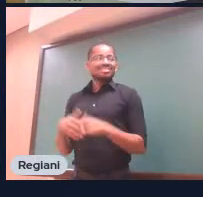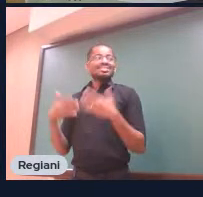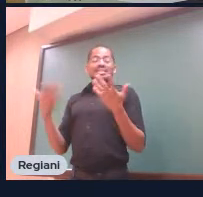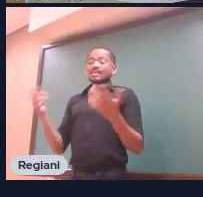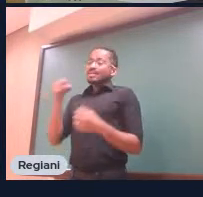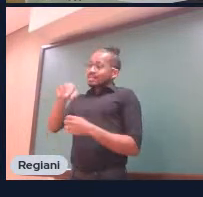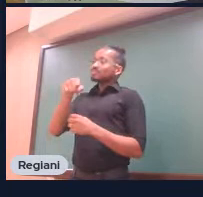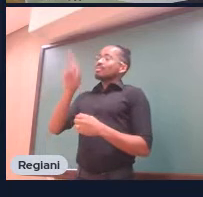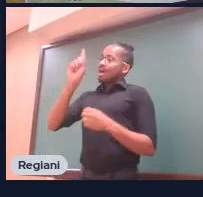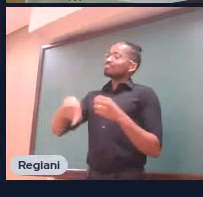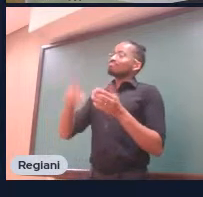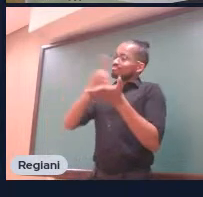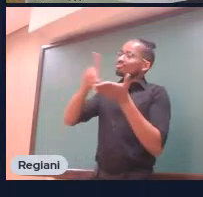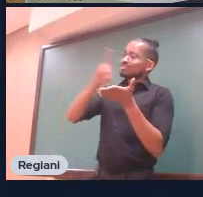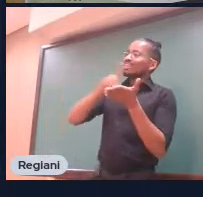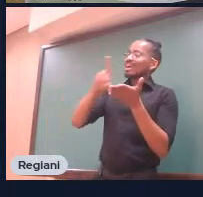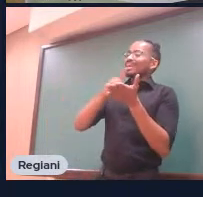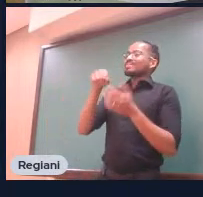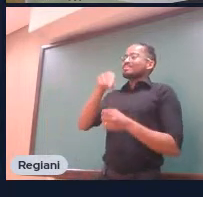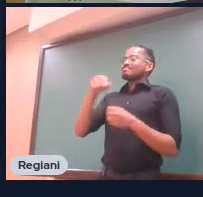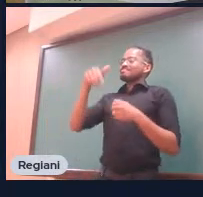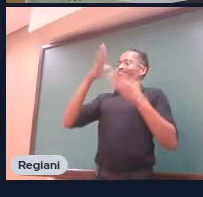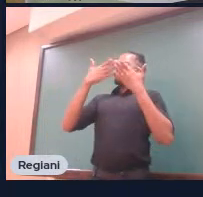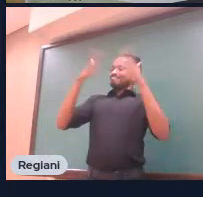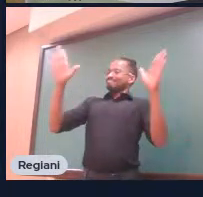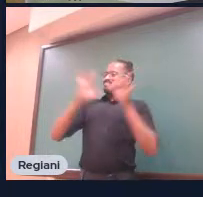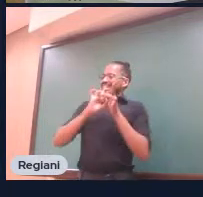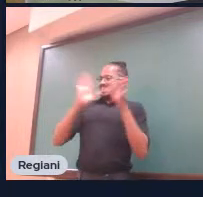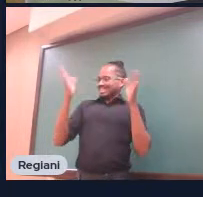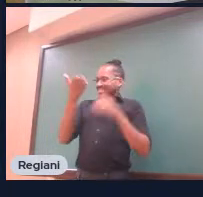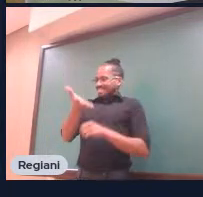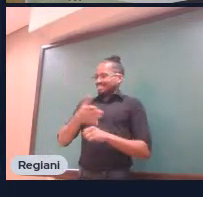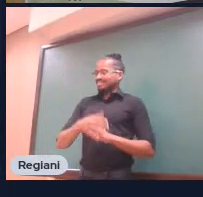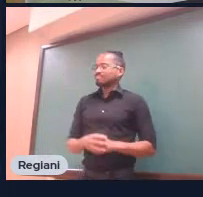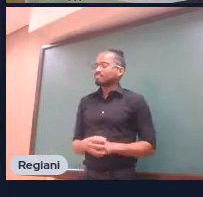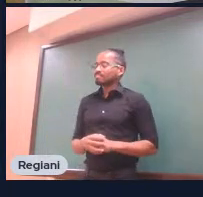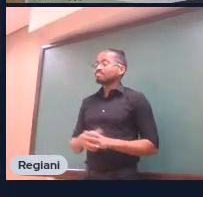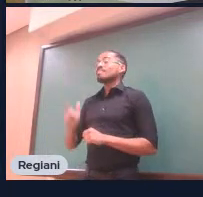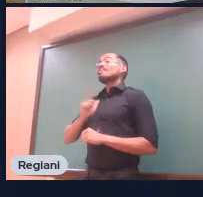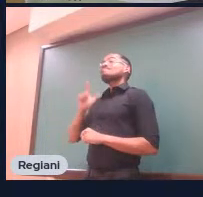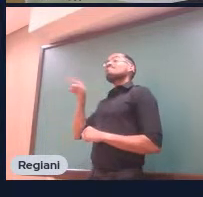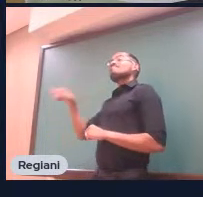são feitos de uma forma mais livres, para